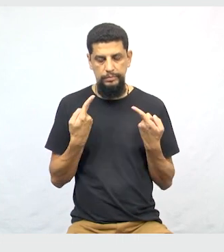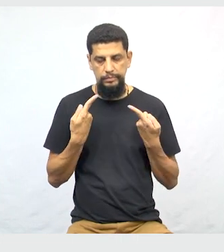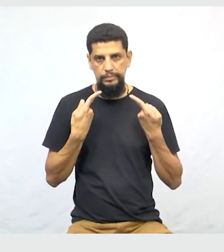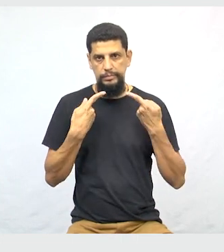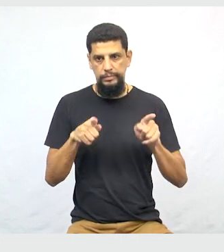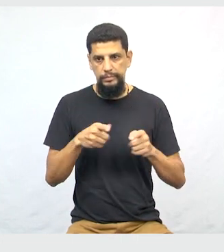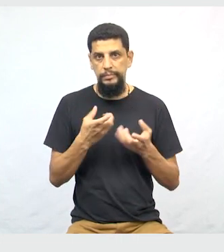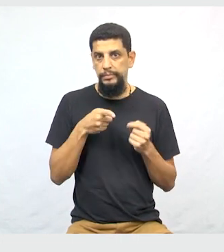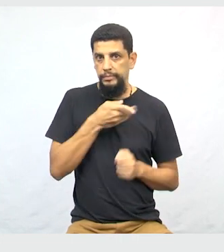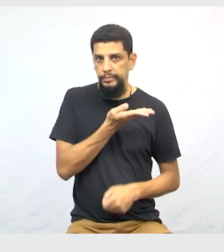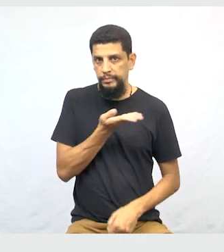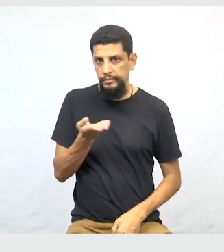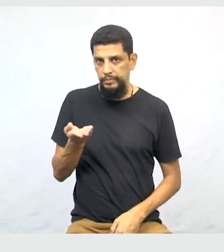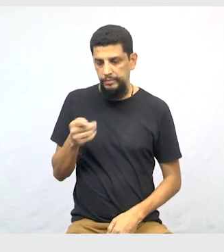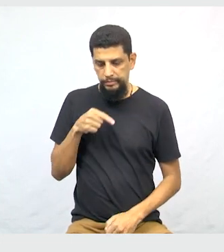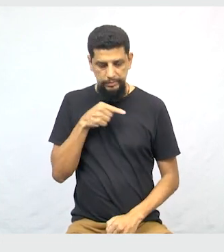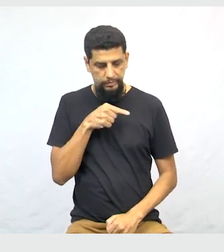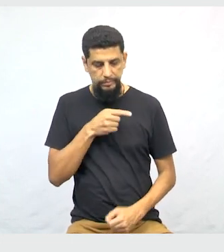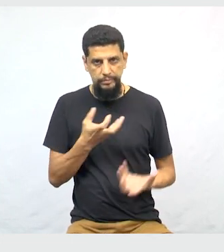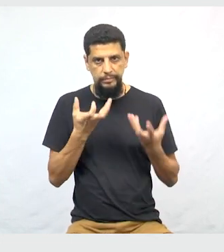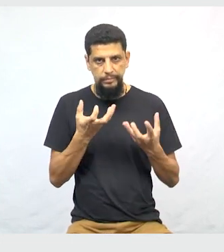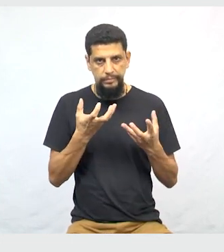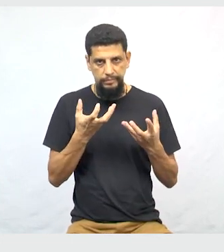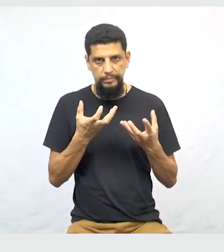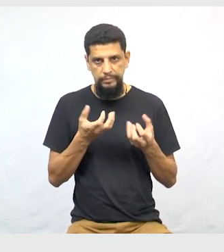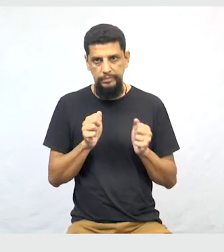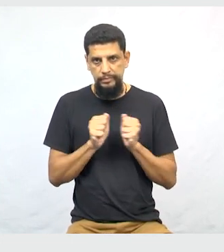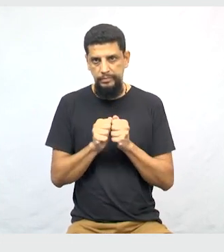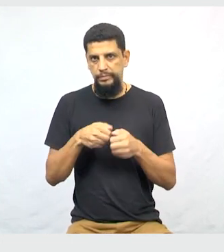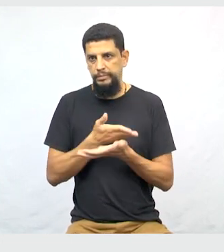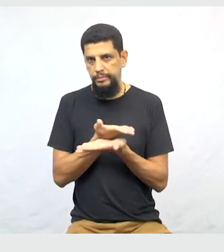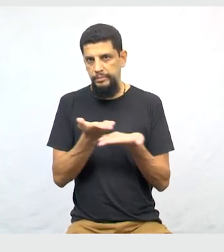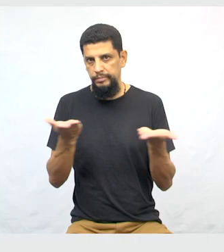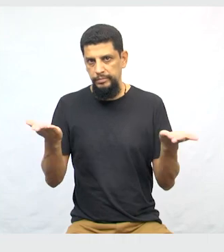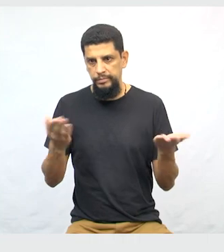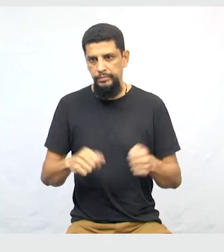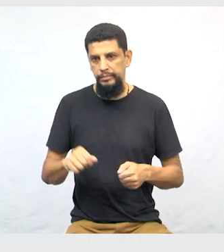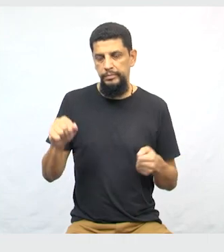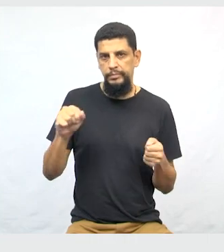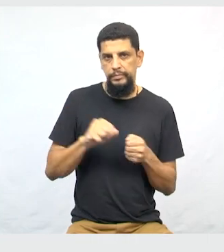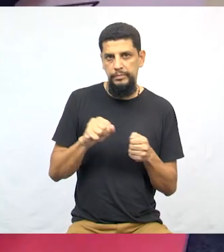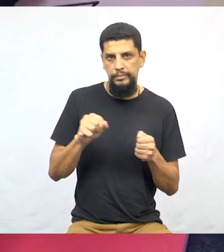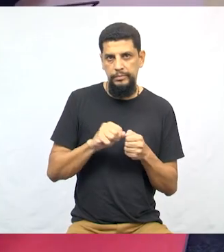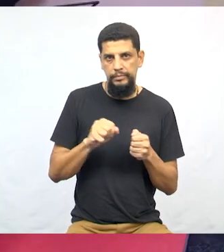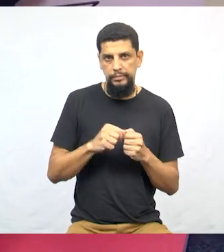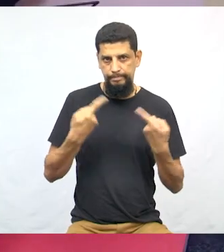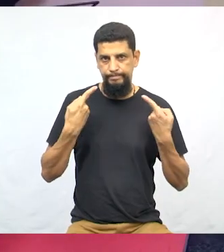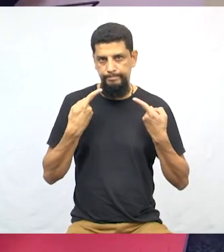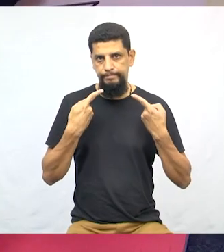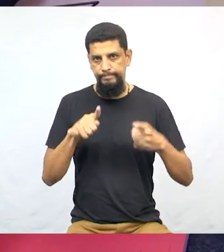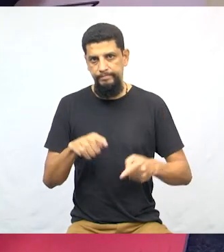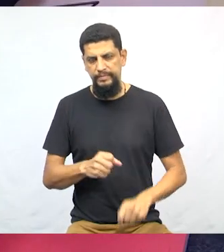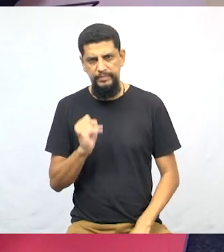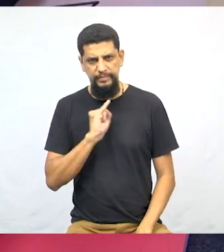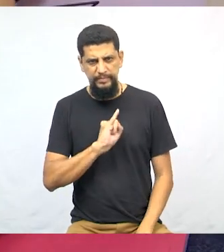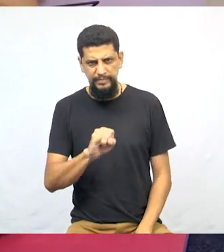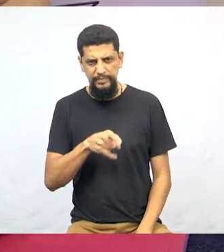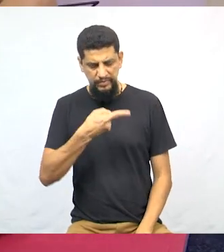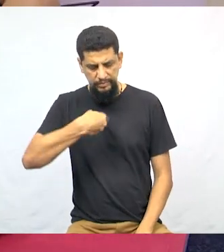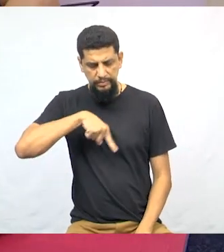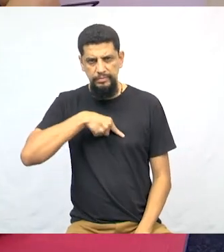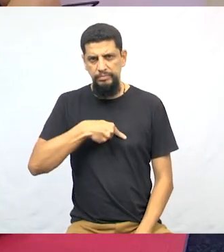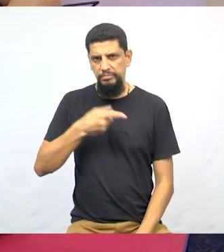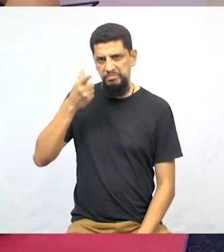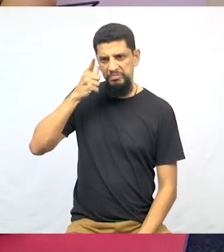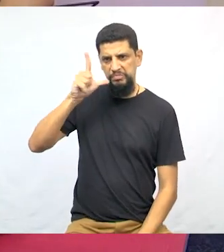desafio. E eles querem que a gente aqui, junto com vocês, faça esses desafios. Será